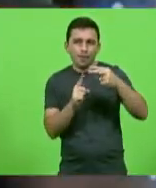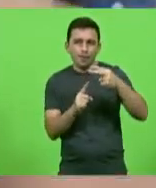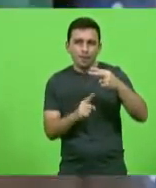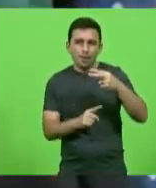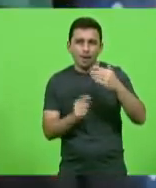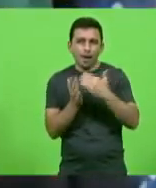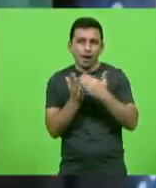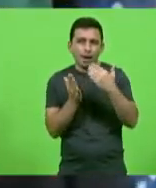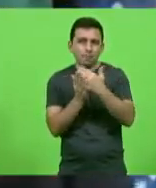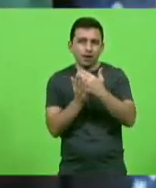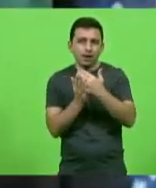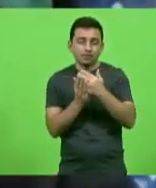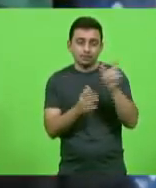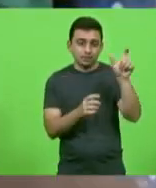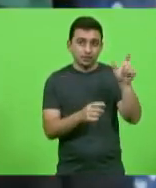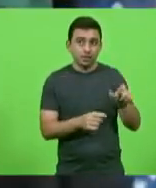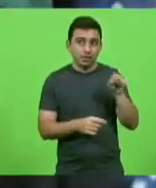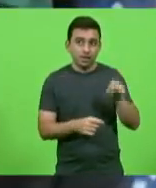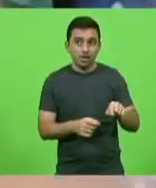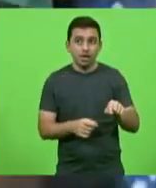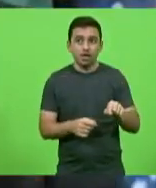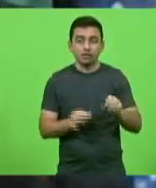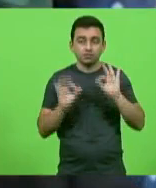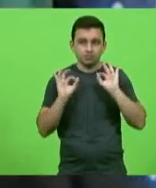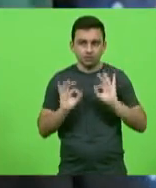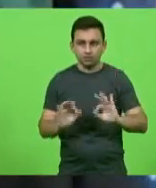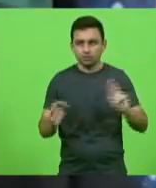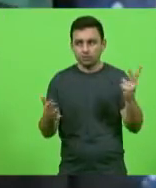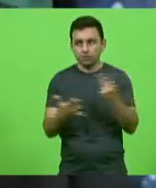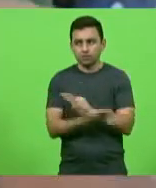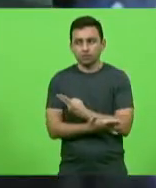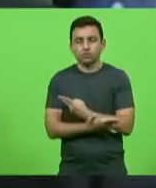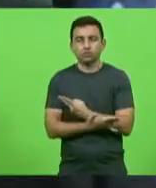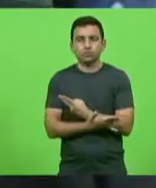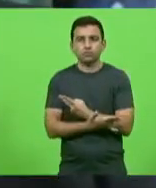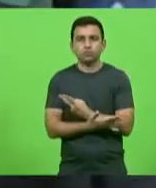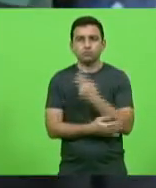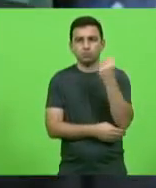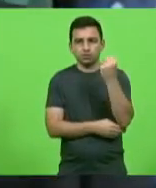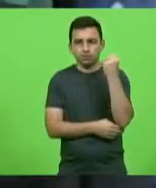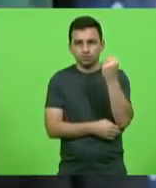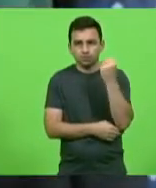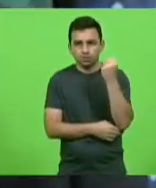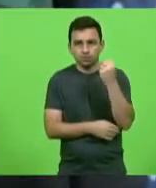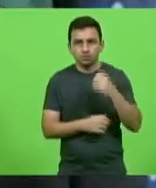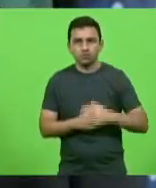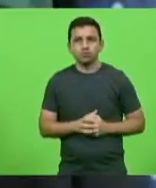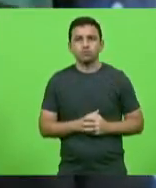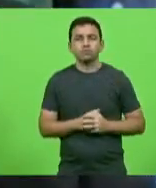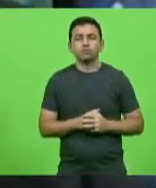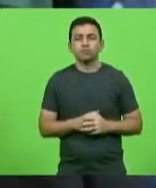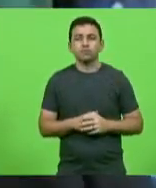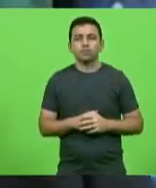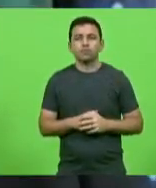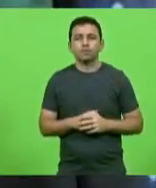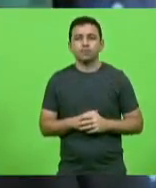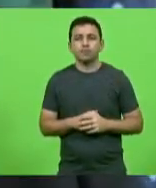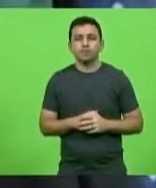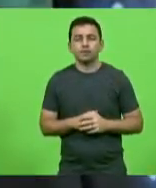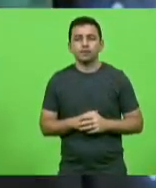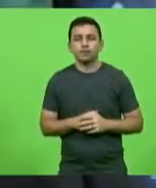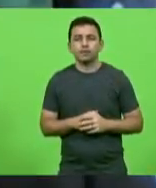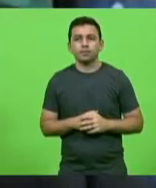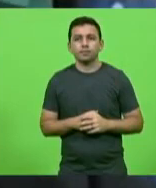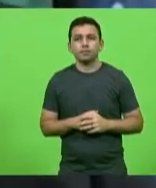suficientes para o decisório aferir o banco ou erro grosseiro da o final técnico ou souber o pectus a